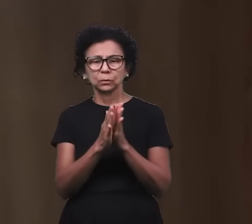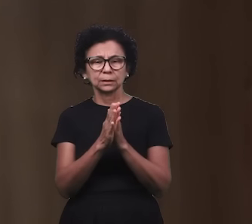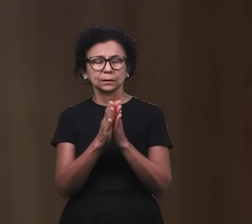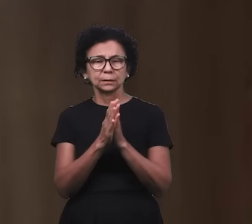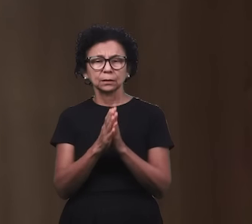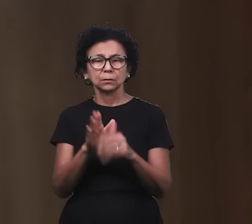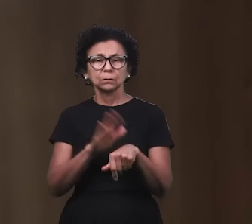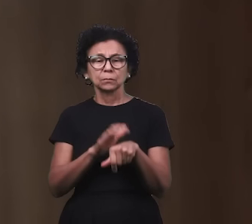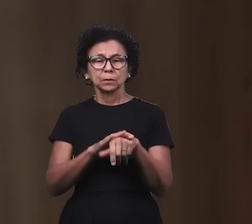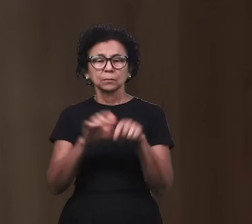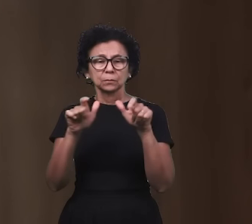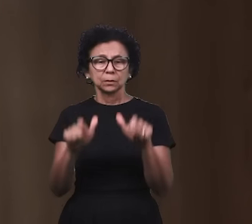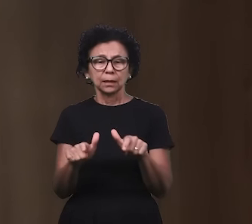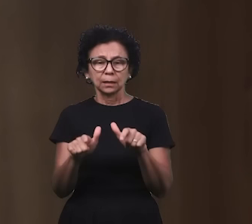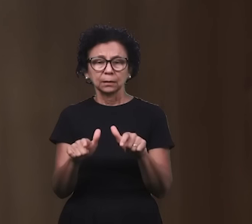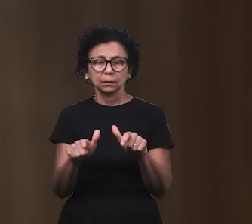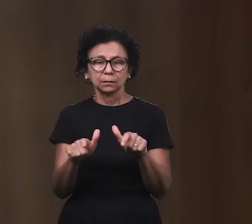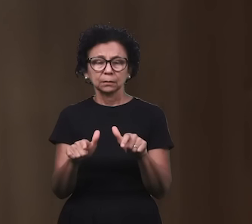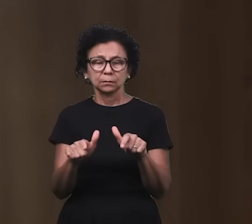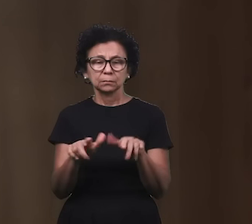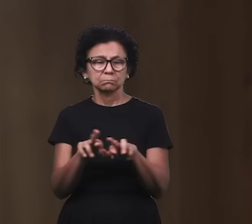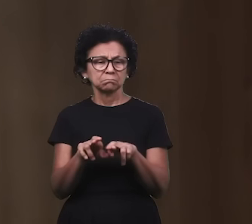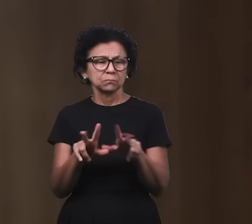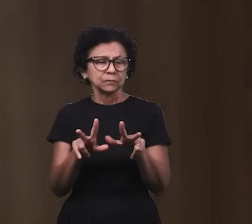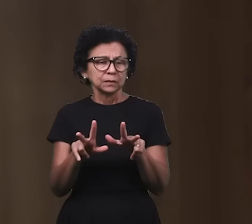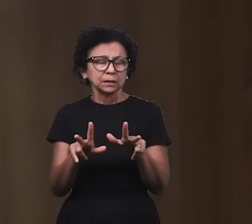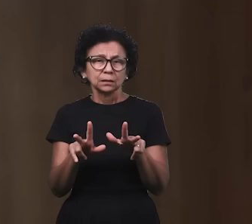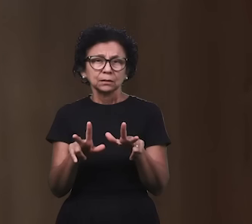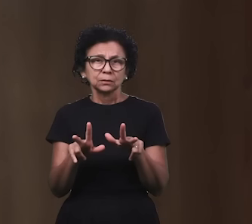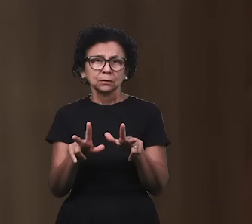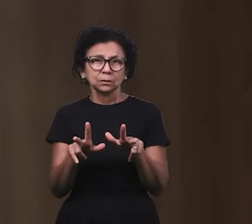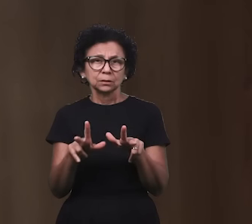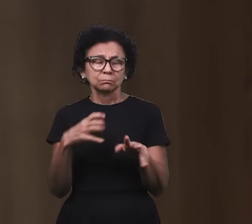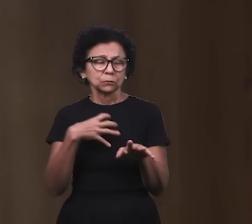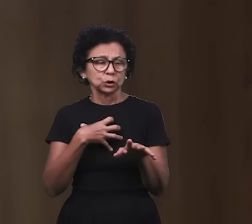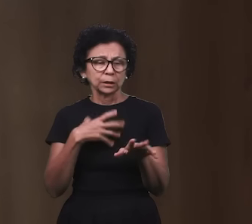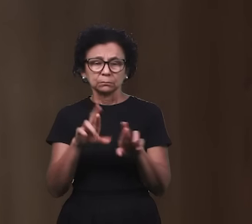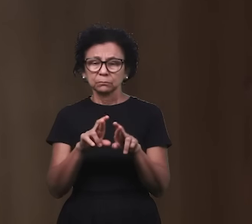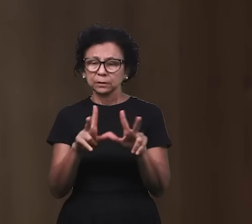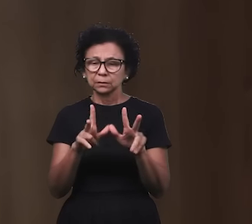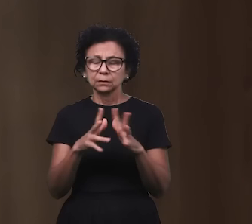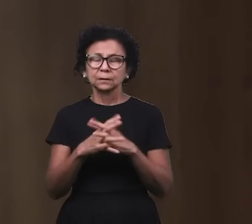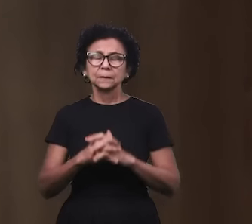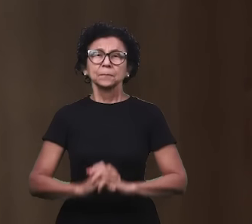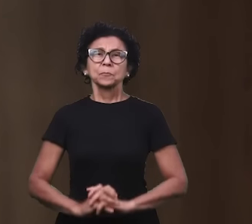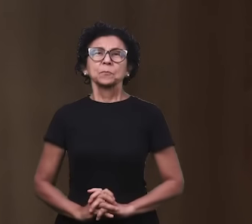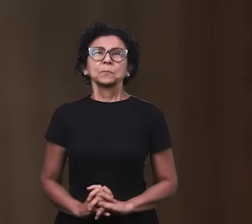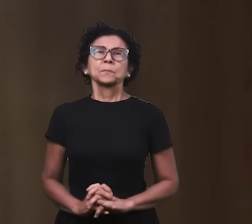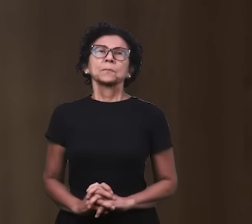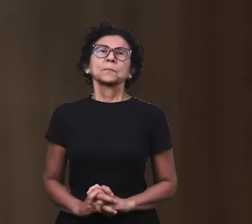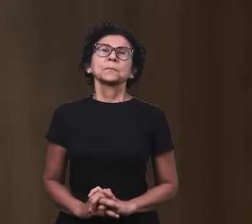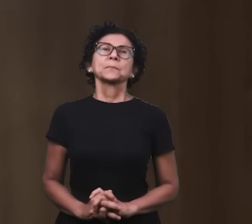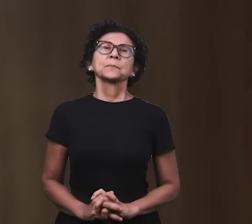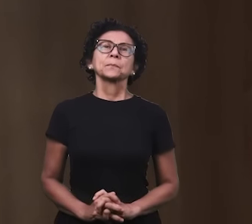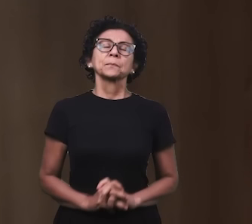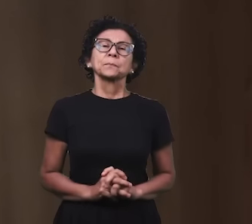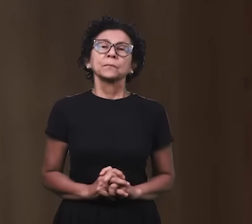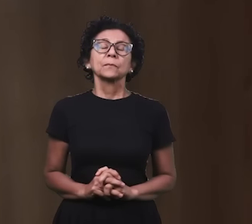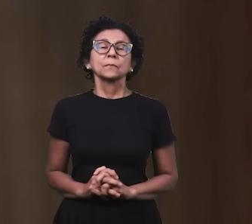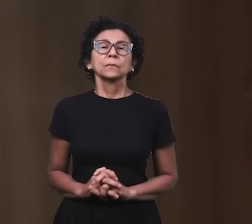orações, no mesmo lugar de formas diferentes. Eu estou dizendo isso para dizer que Jesus, como estava lá